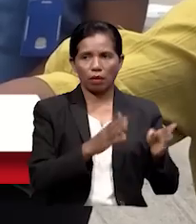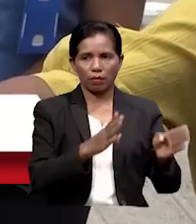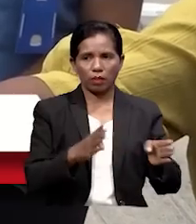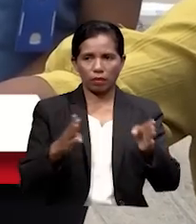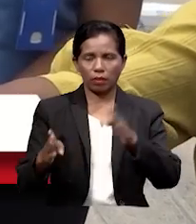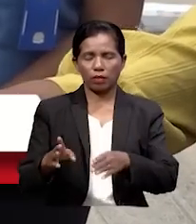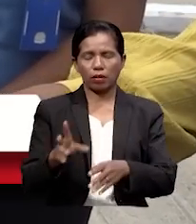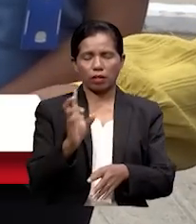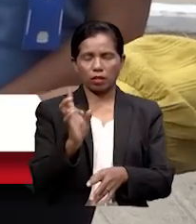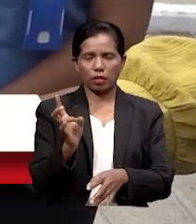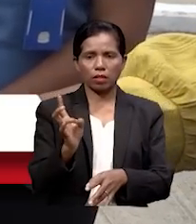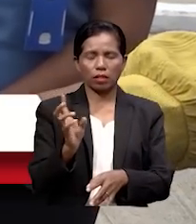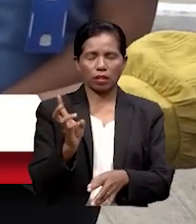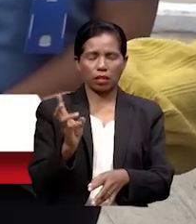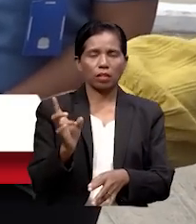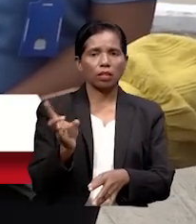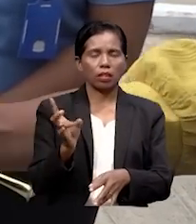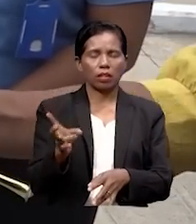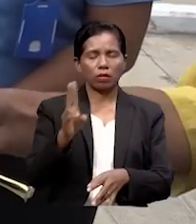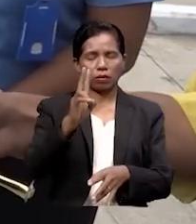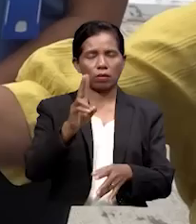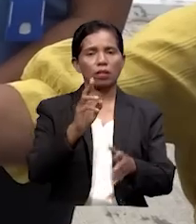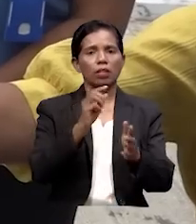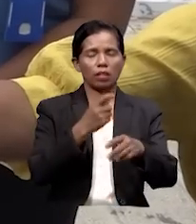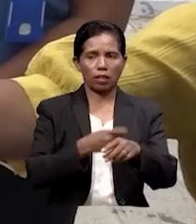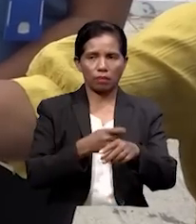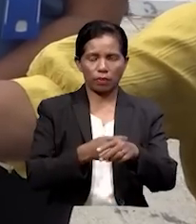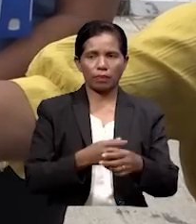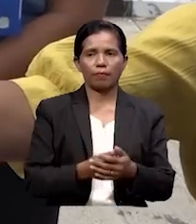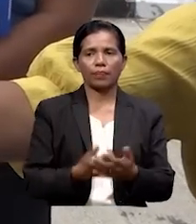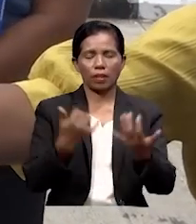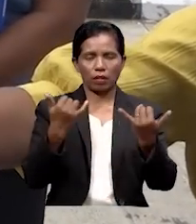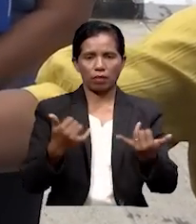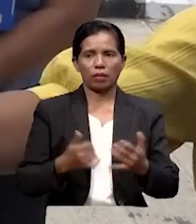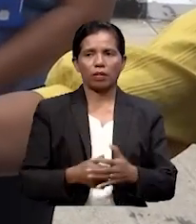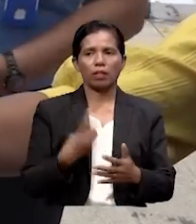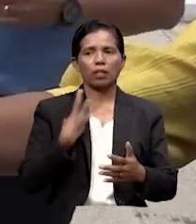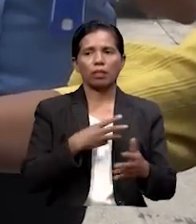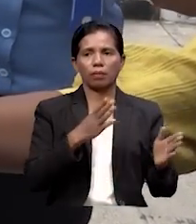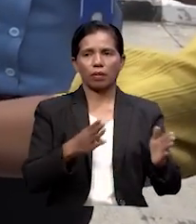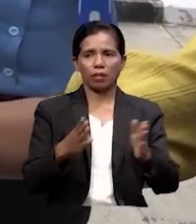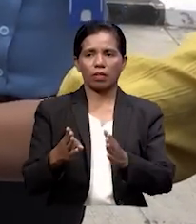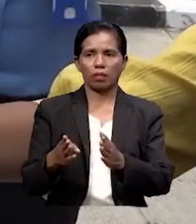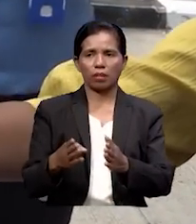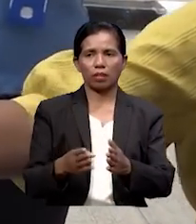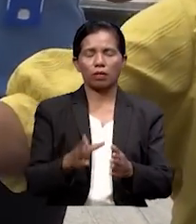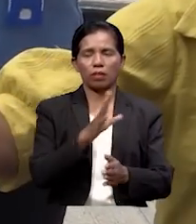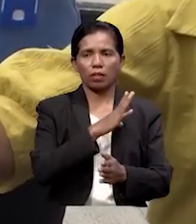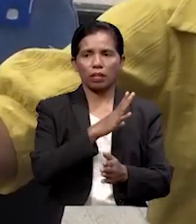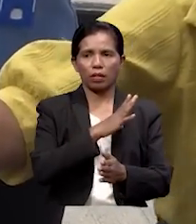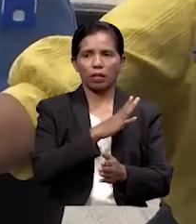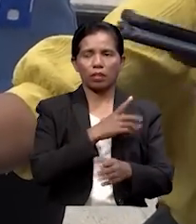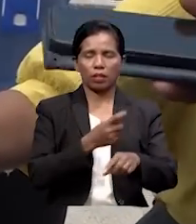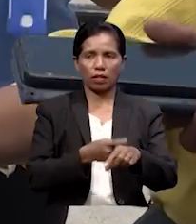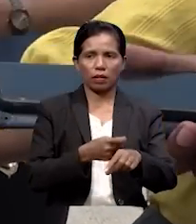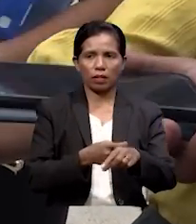de 2 horas de tempo para apresentar o primeiro interrogatório. Sim, agora ita prepara processo roto, prepara uma hens tempo